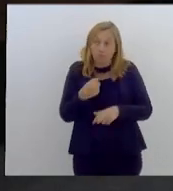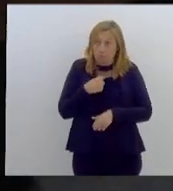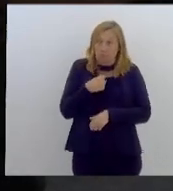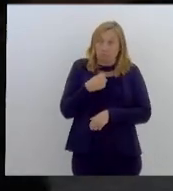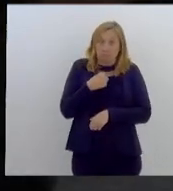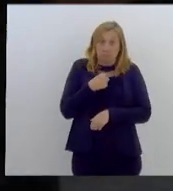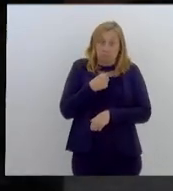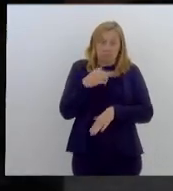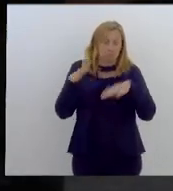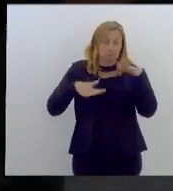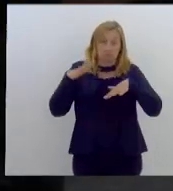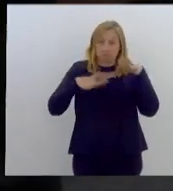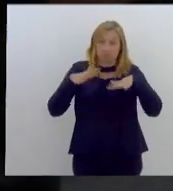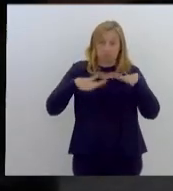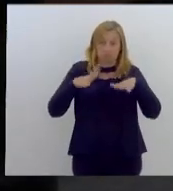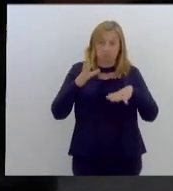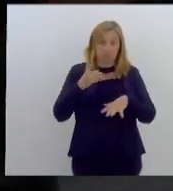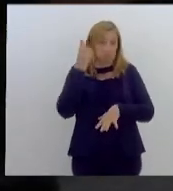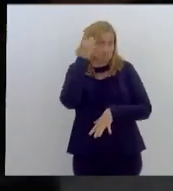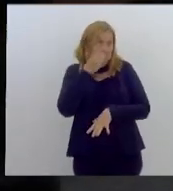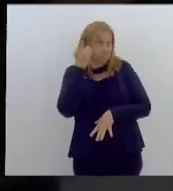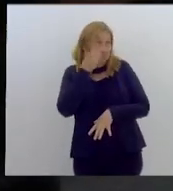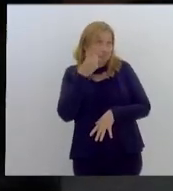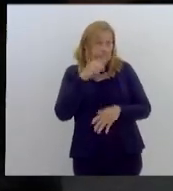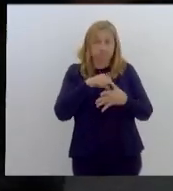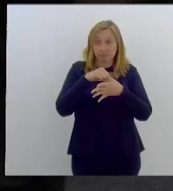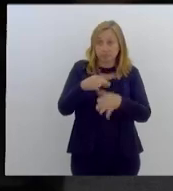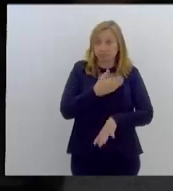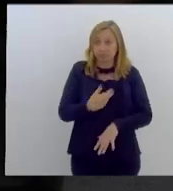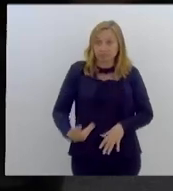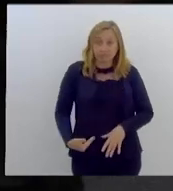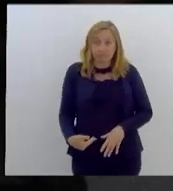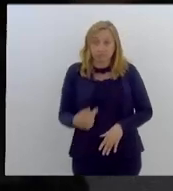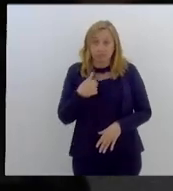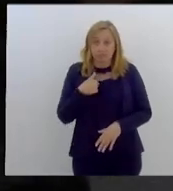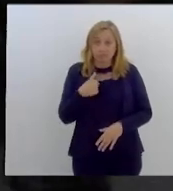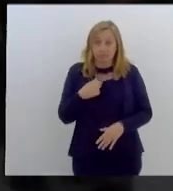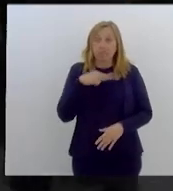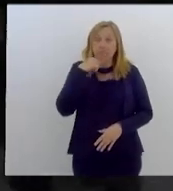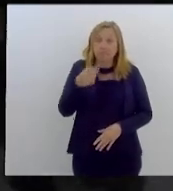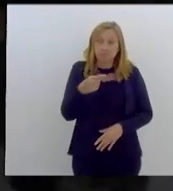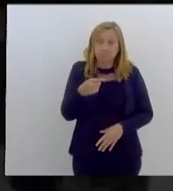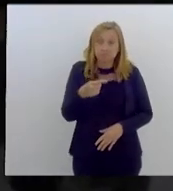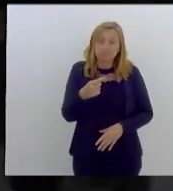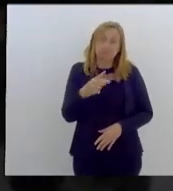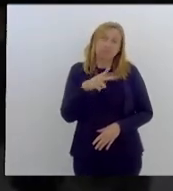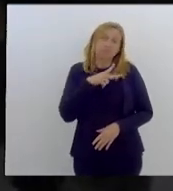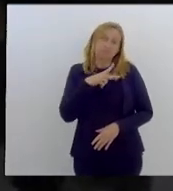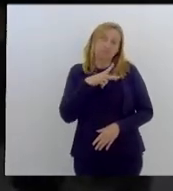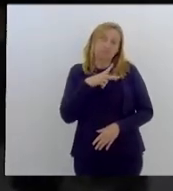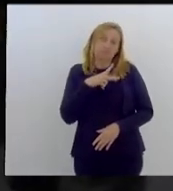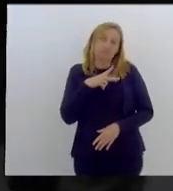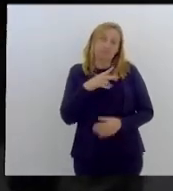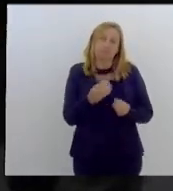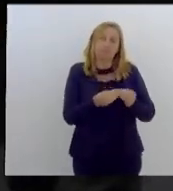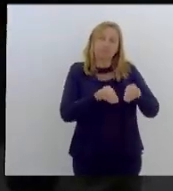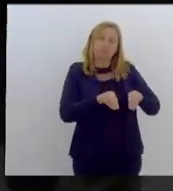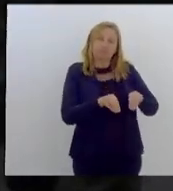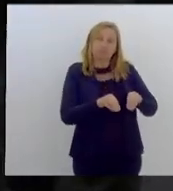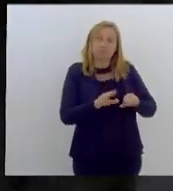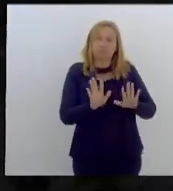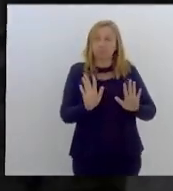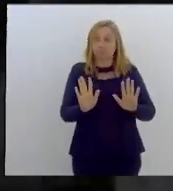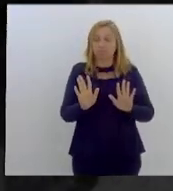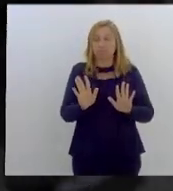que eu, independentemente de ser deputado, líder do governo, eu vou ter dúvida pessoal de estar prejudicando.